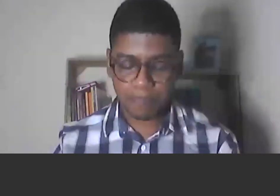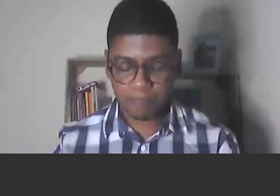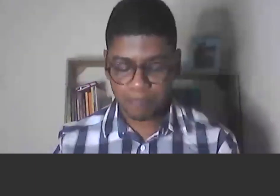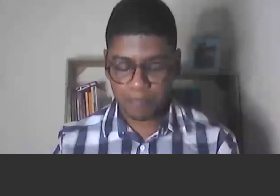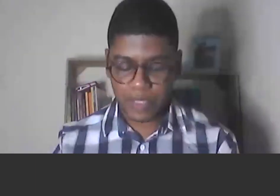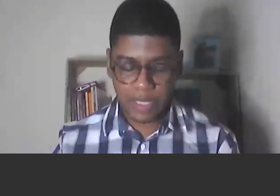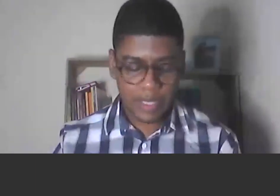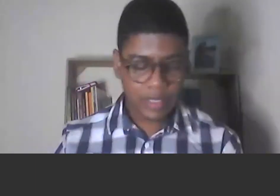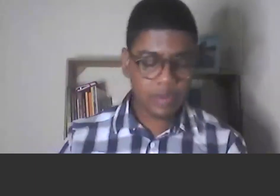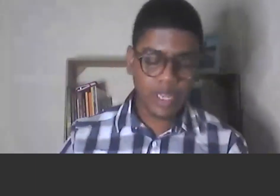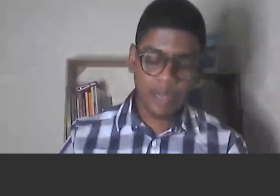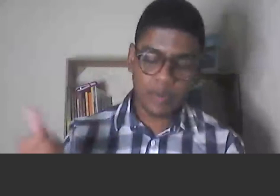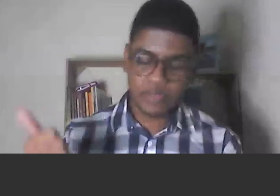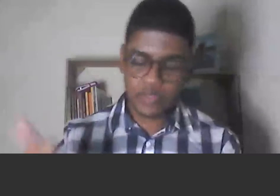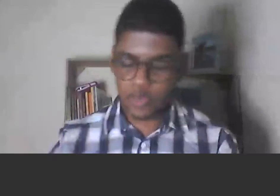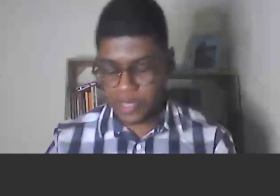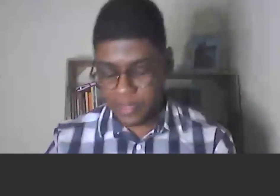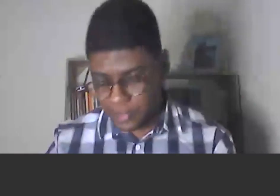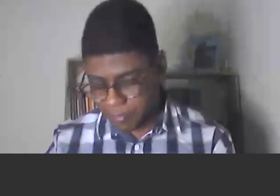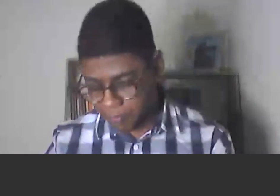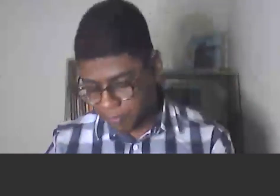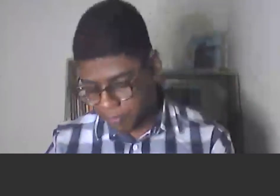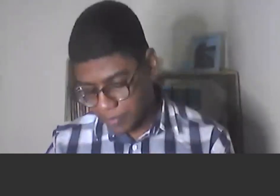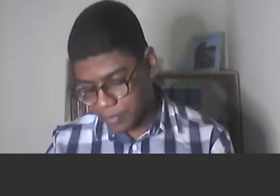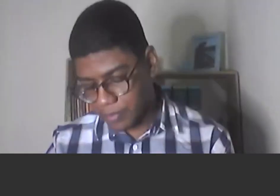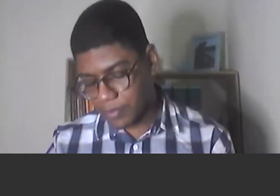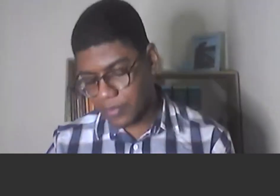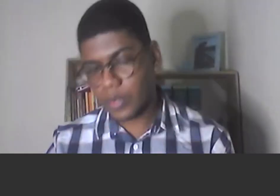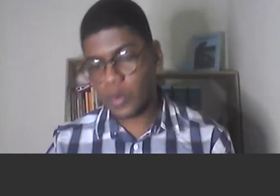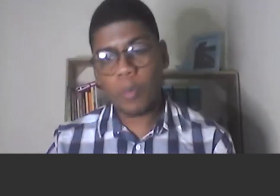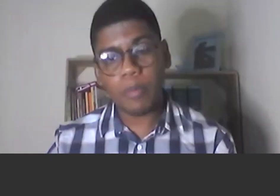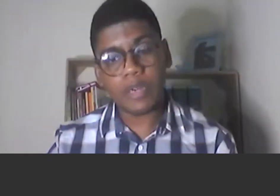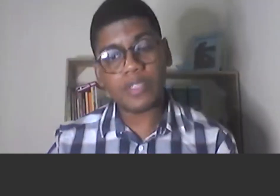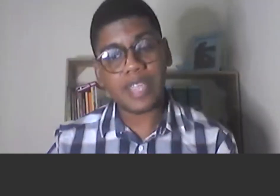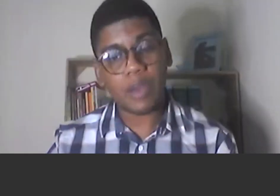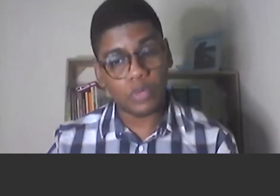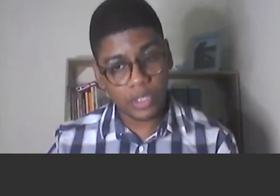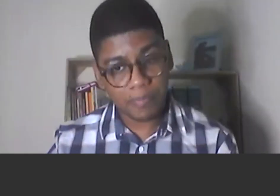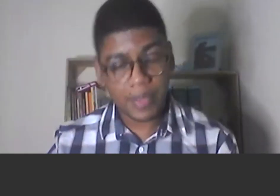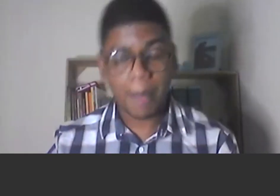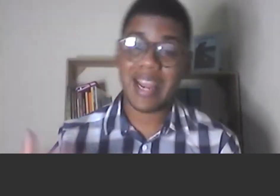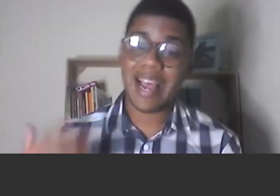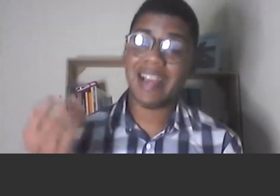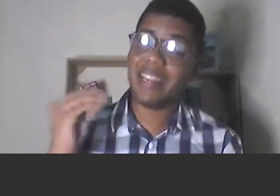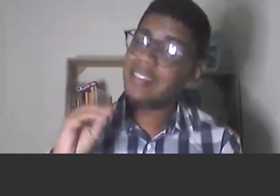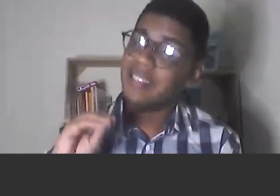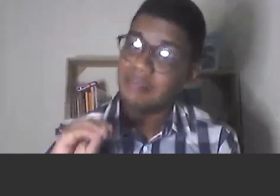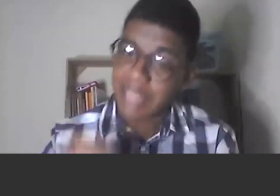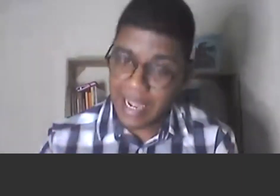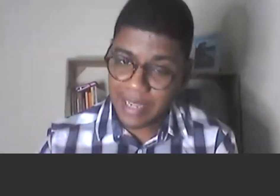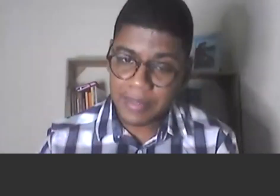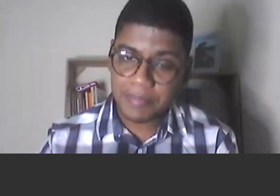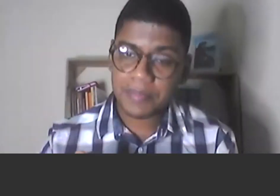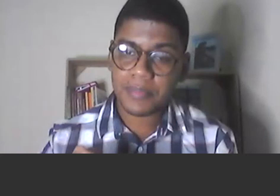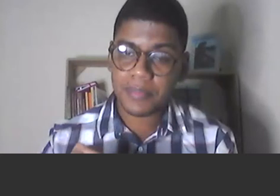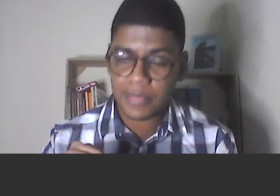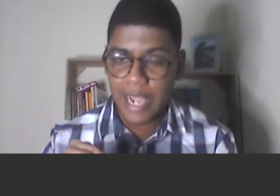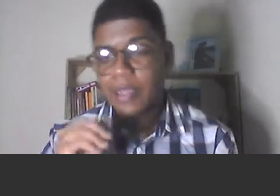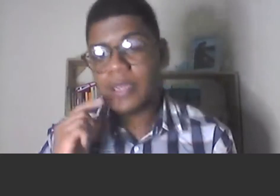saúde. Então, eu teria profissões, corpo humano e saúde para